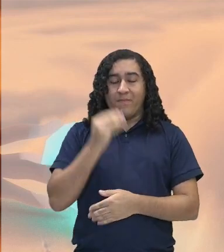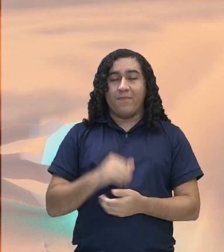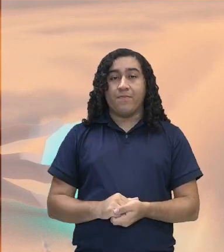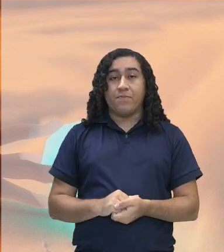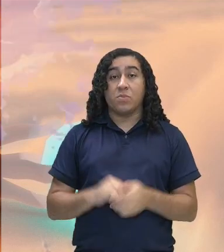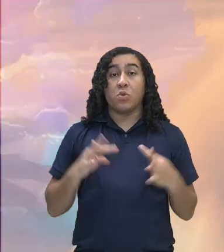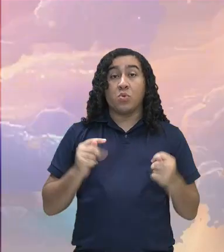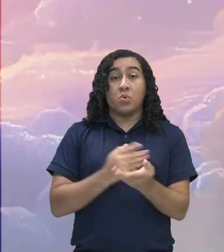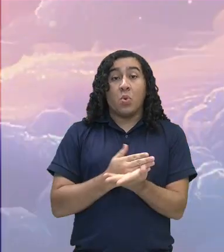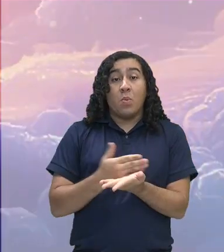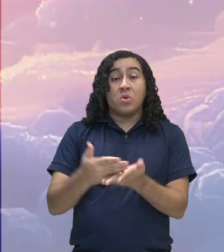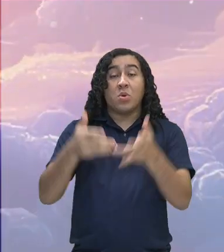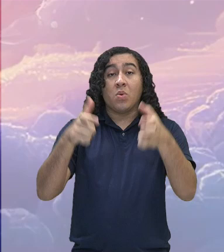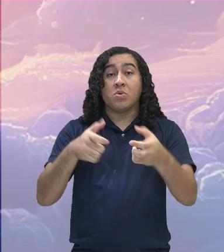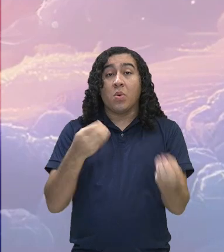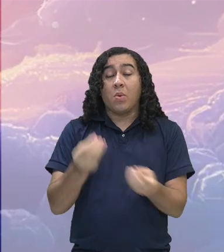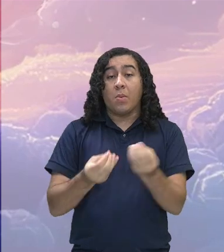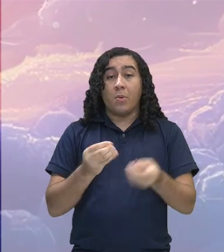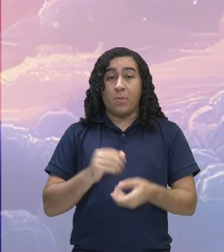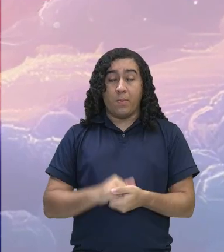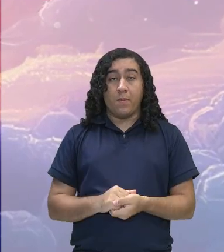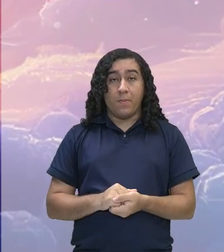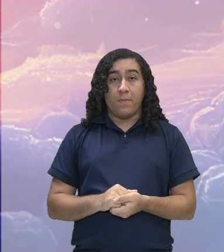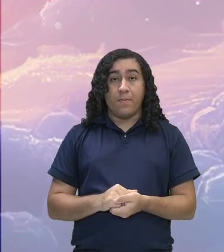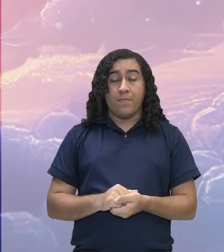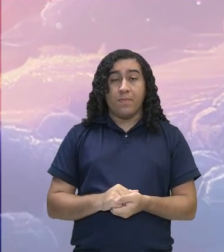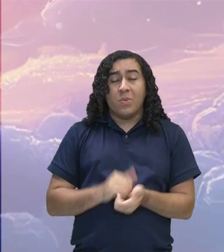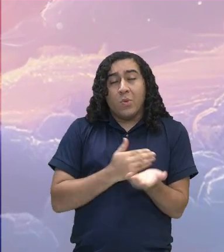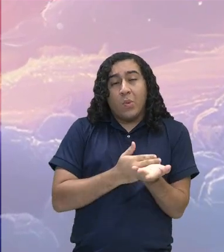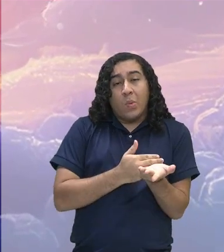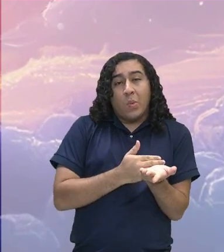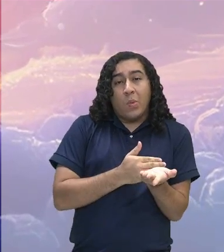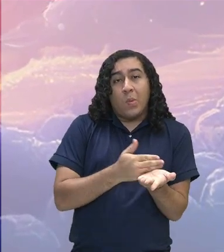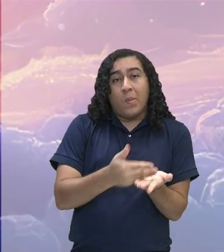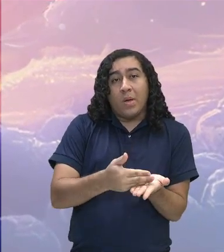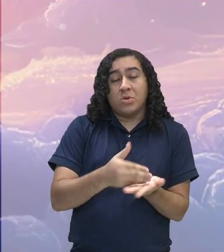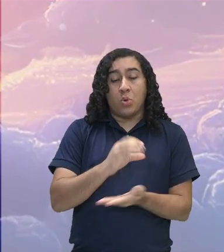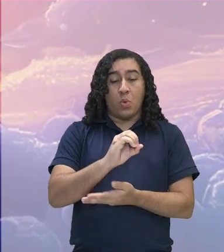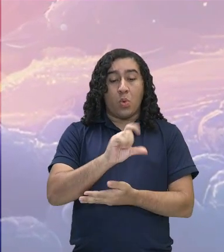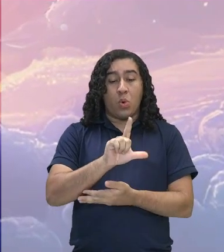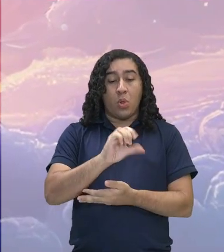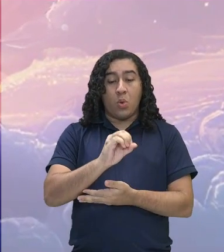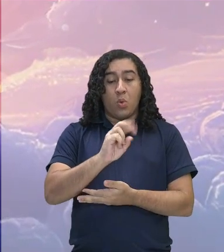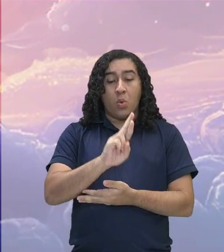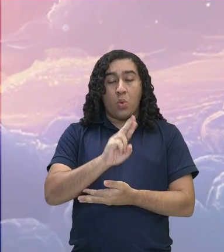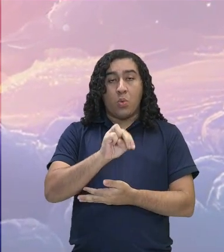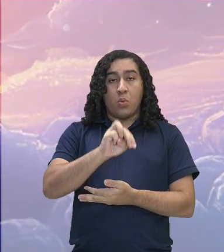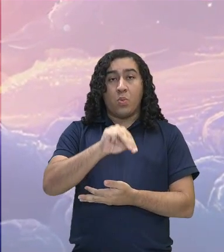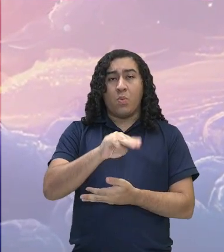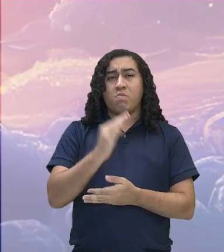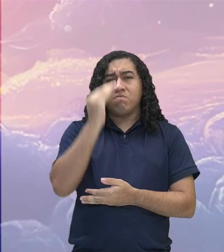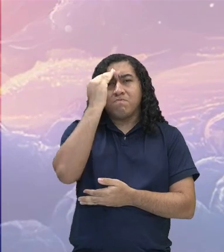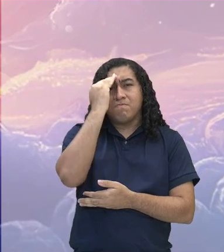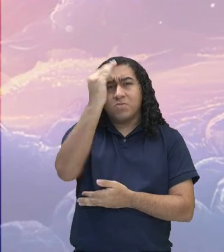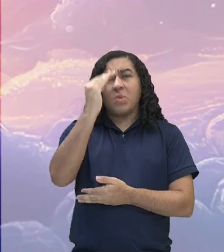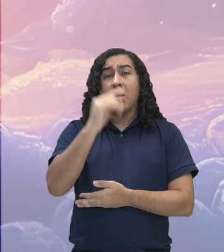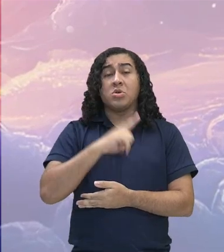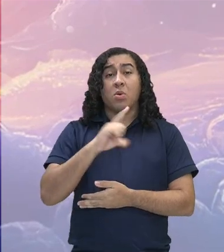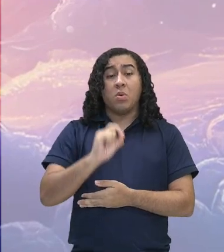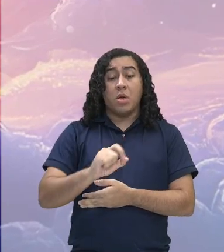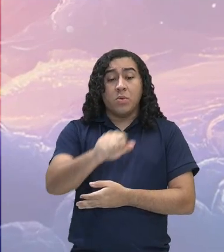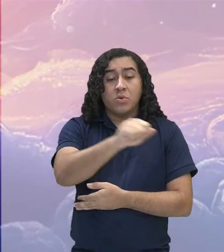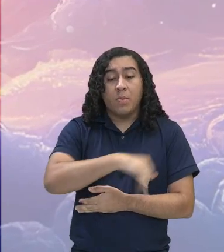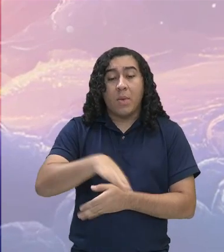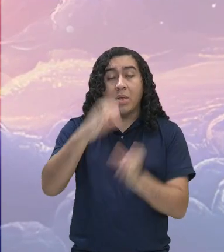Tudo começou assim. No princípio, Olorum, o Ser Supremo, governava o Orum,